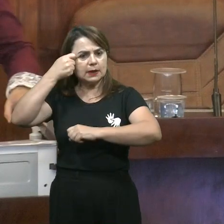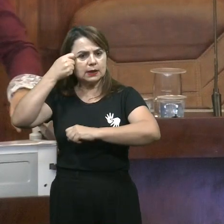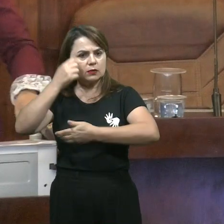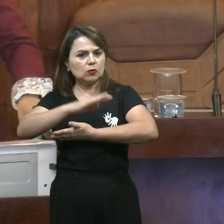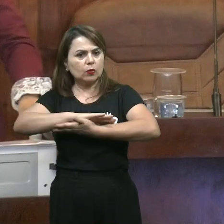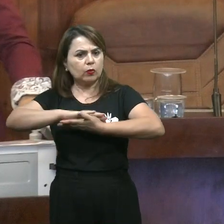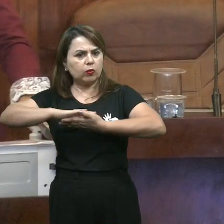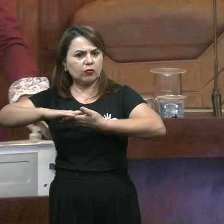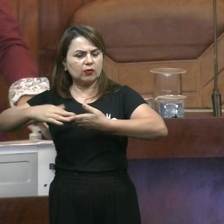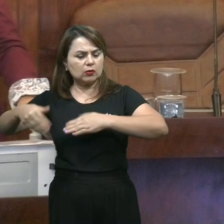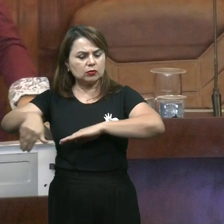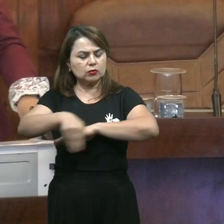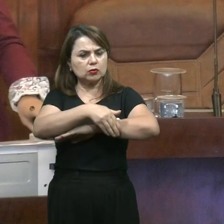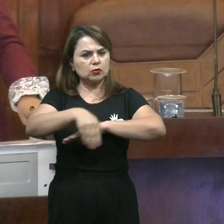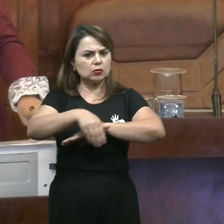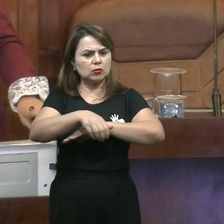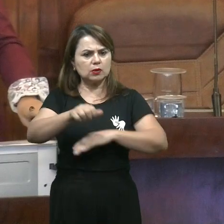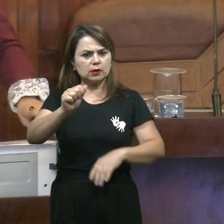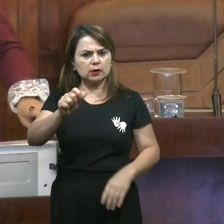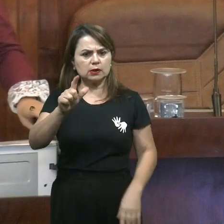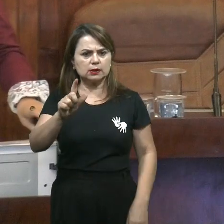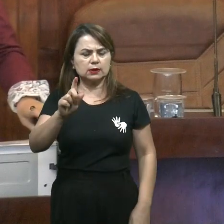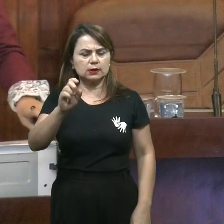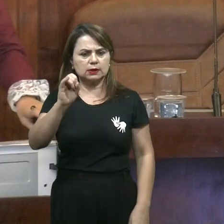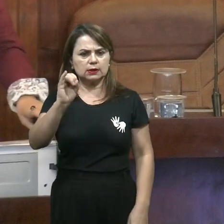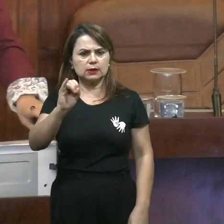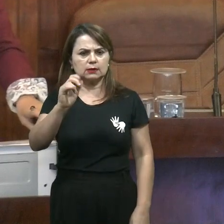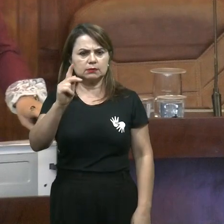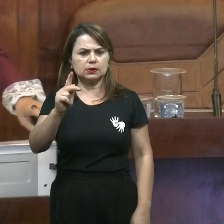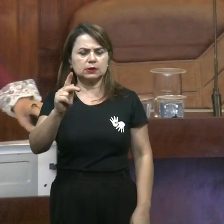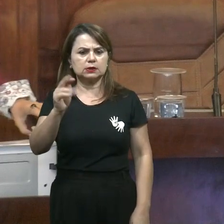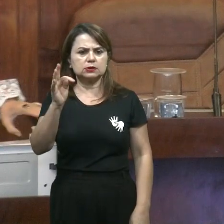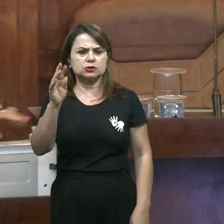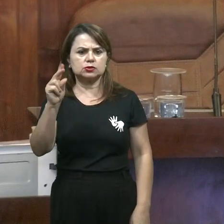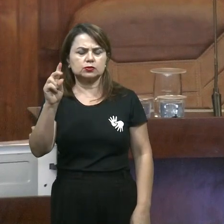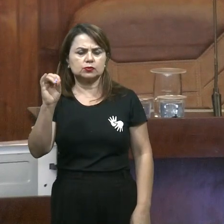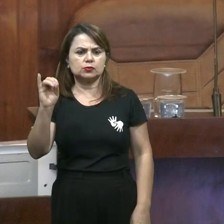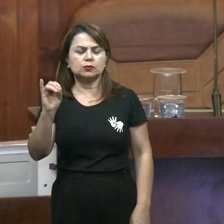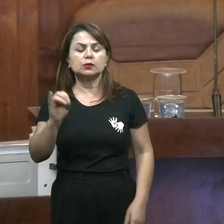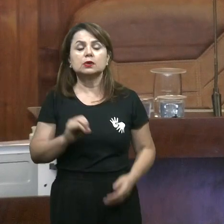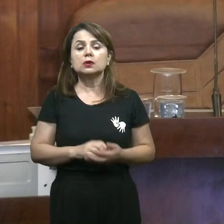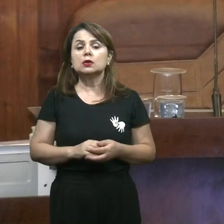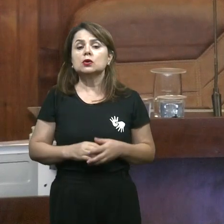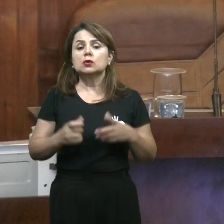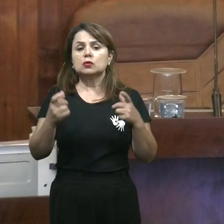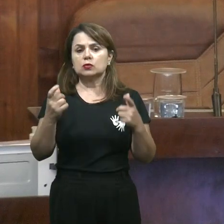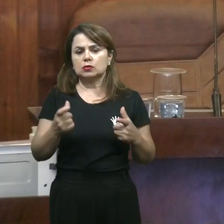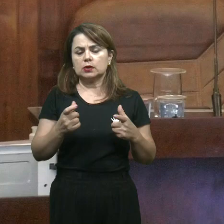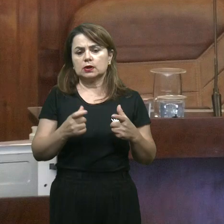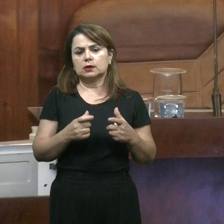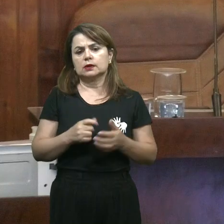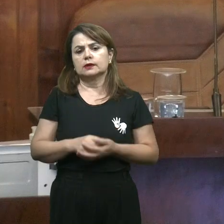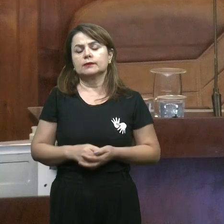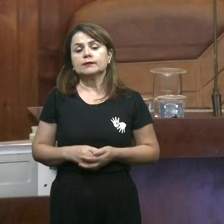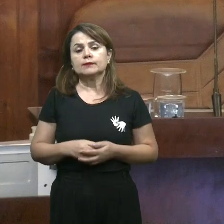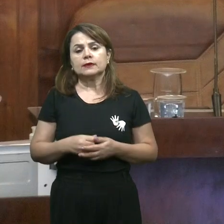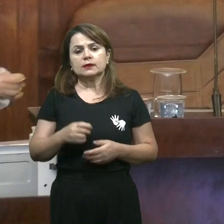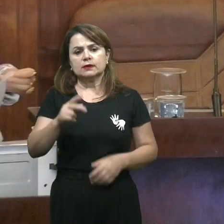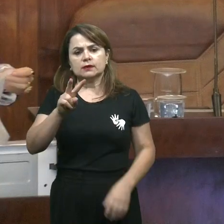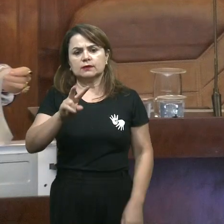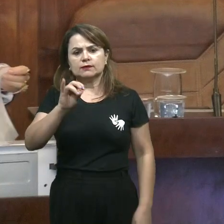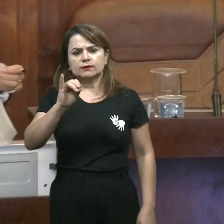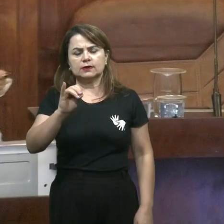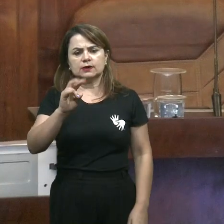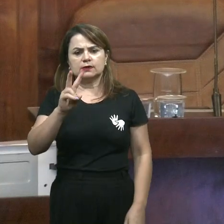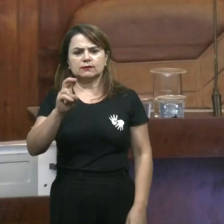Alíptio Duarte de Almeida, no bairro Parque das Vivendas. Haja vista que, em dias de chuva, a via